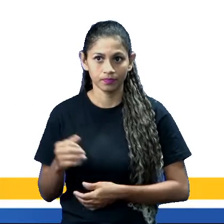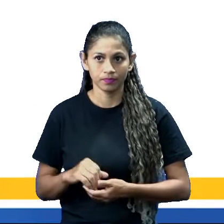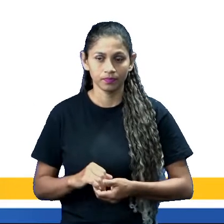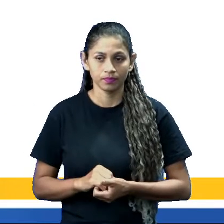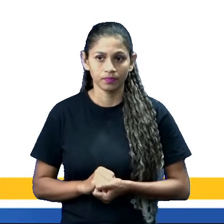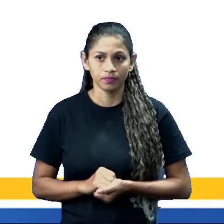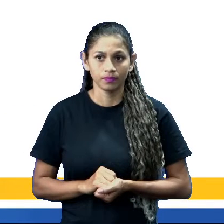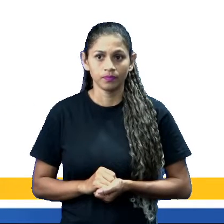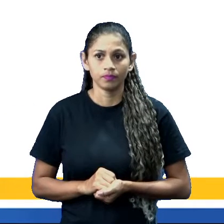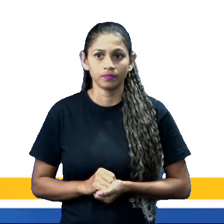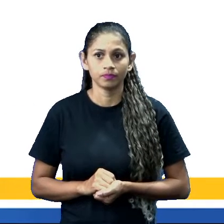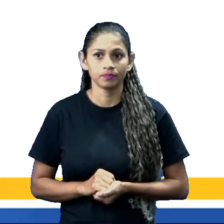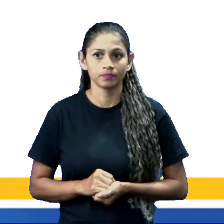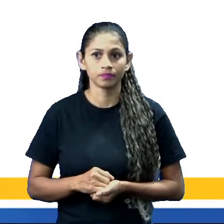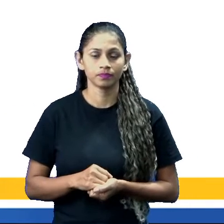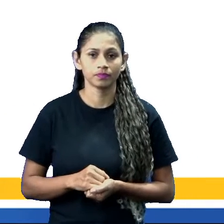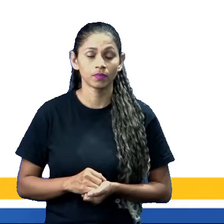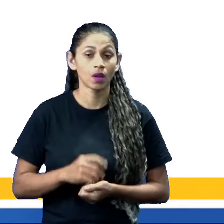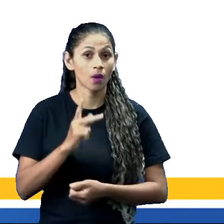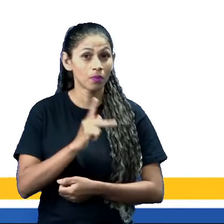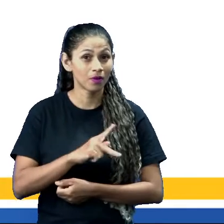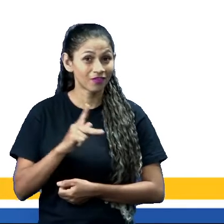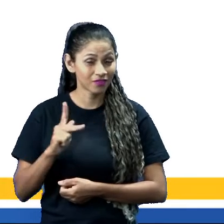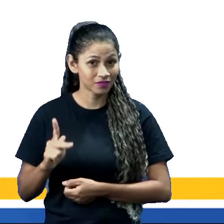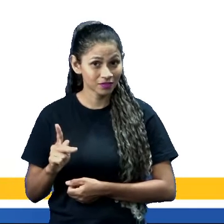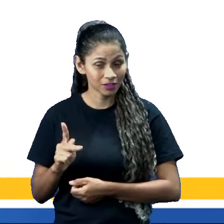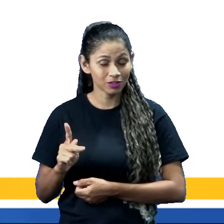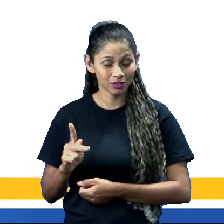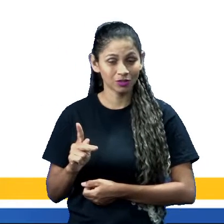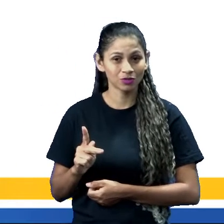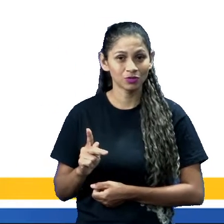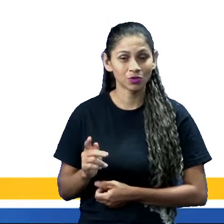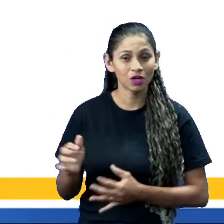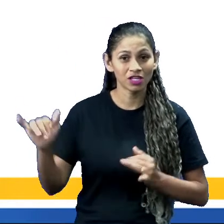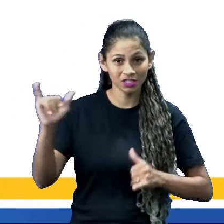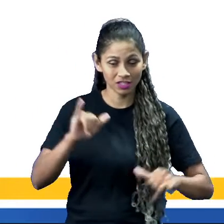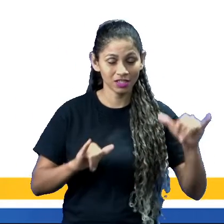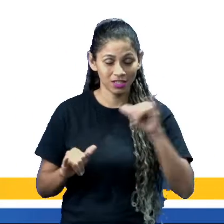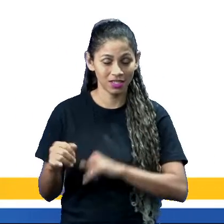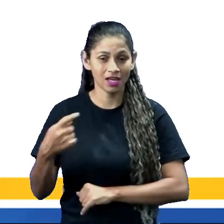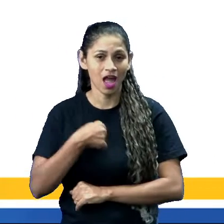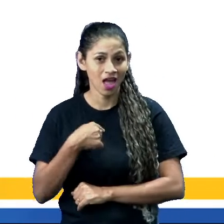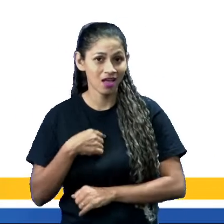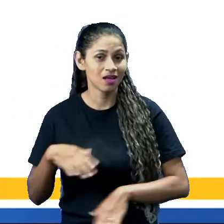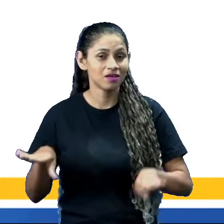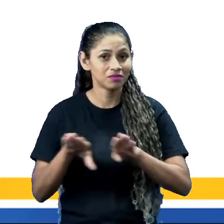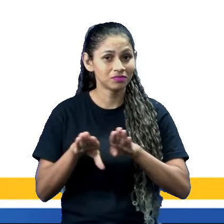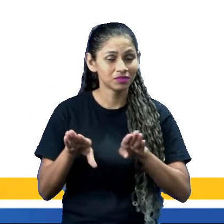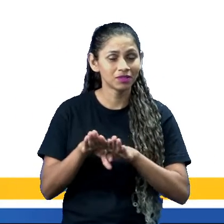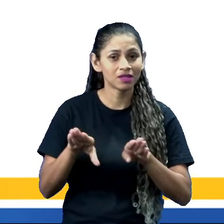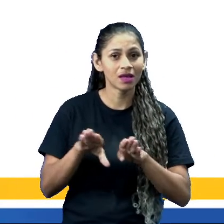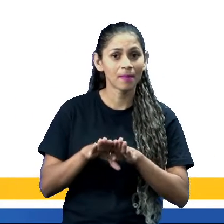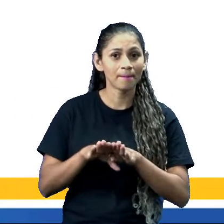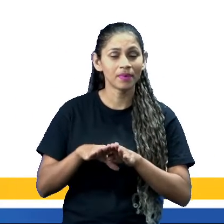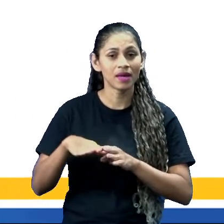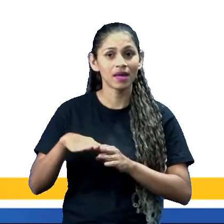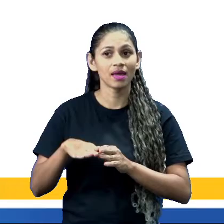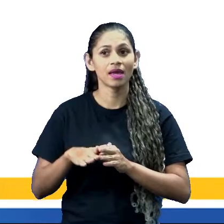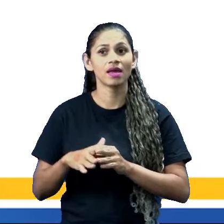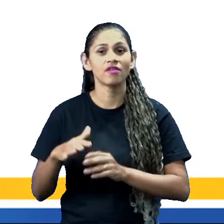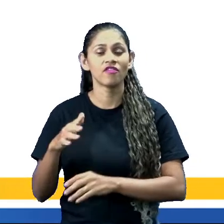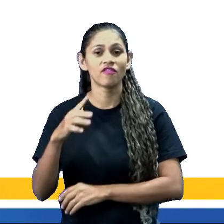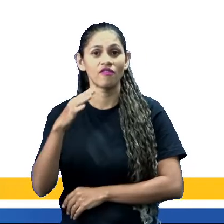aqui já, mas além de professora de química, eu também sou farmacêutica. Né? Então na farmácia a gente pode fazer a manipulação